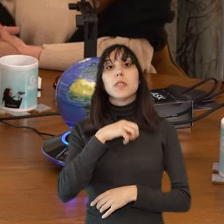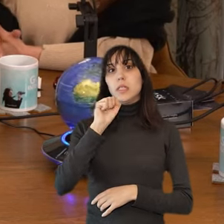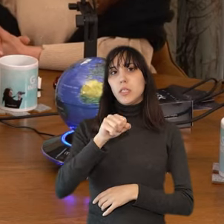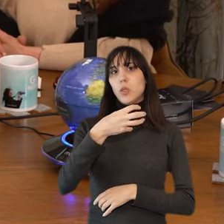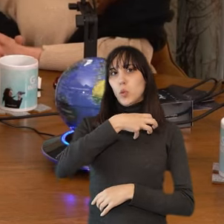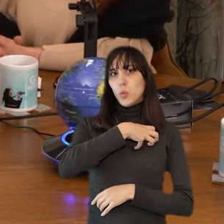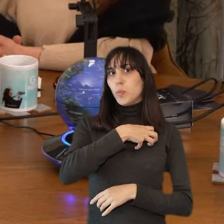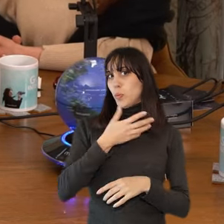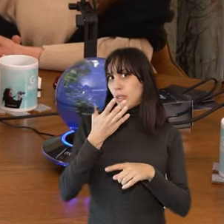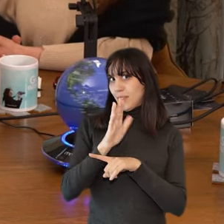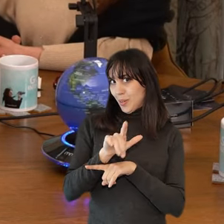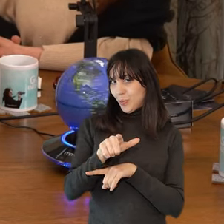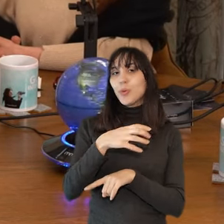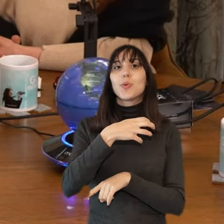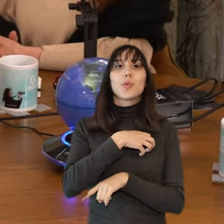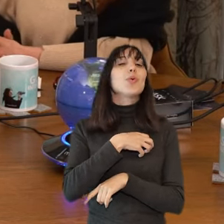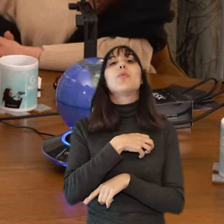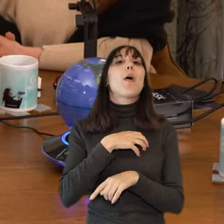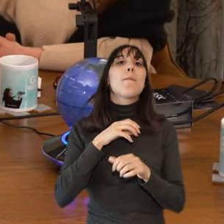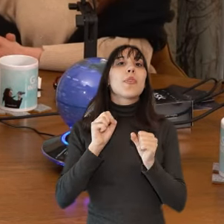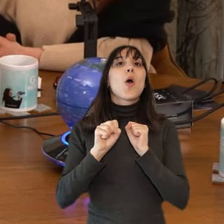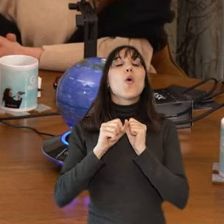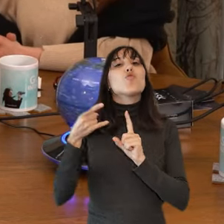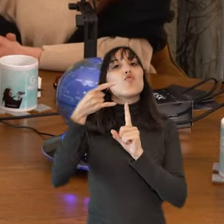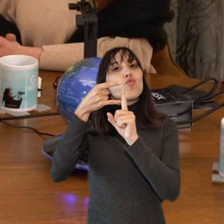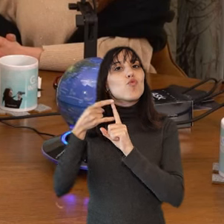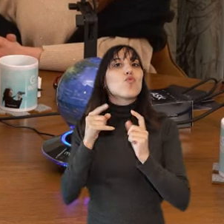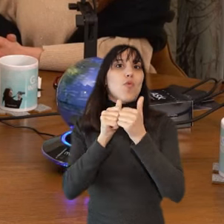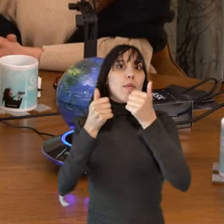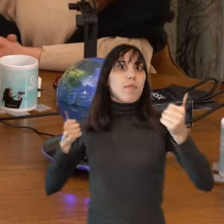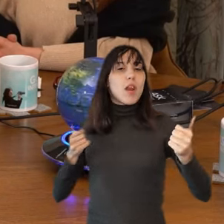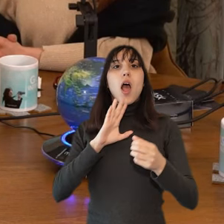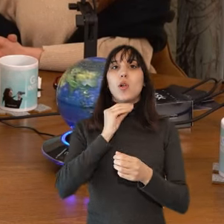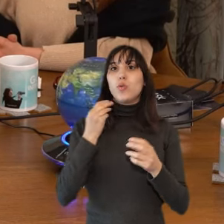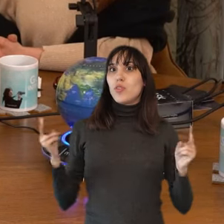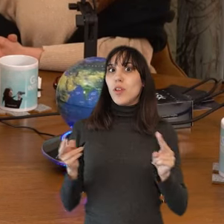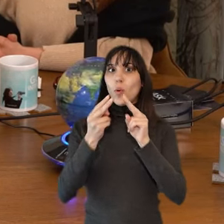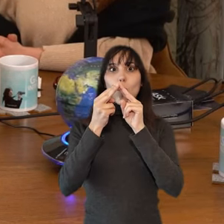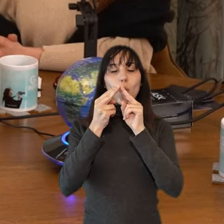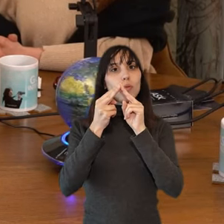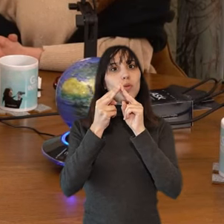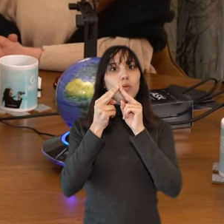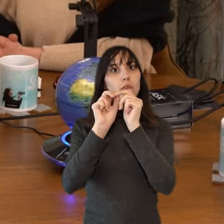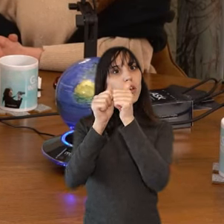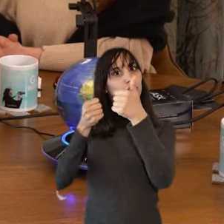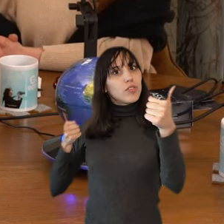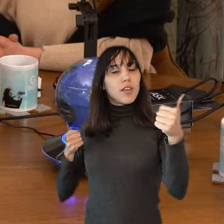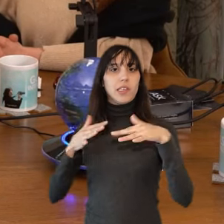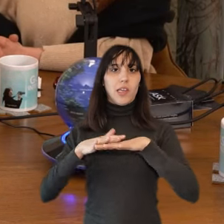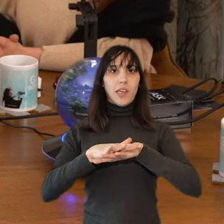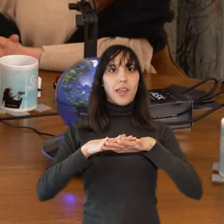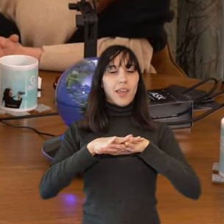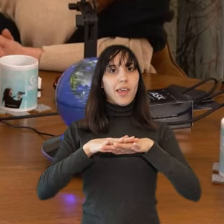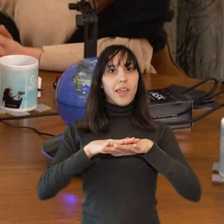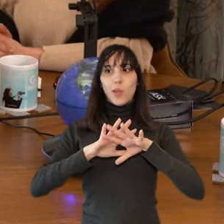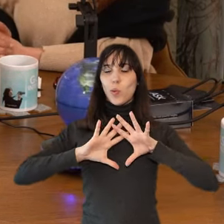são os clubes por exemplo os clubes os webinares Os encontros de alunos não é nós fazemos imensos eh temos uma rede não